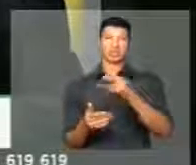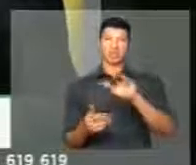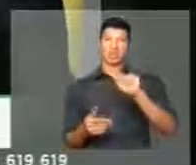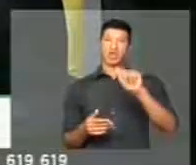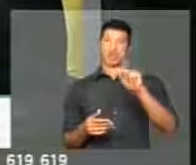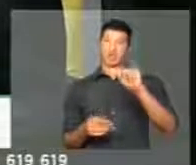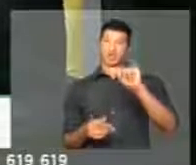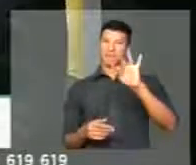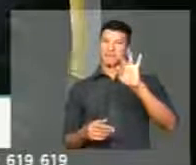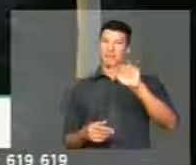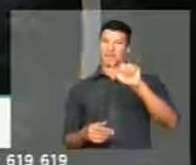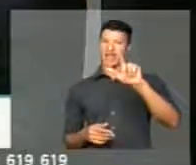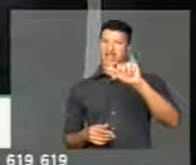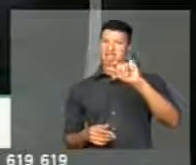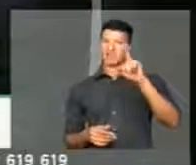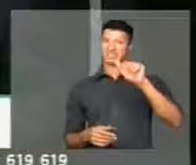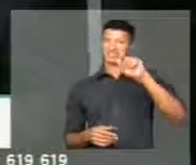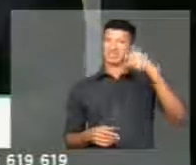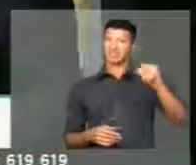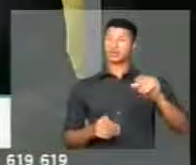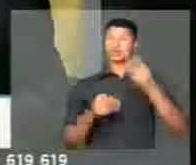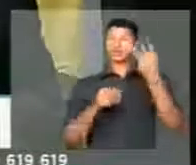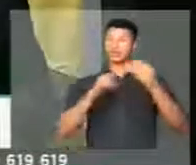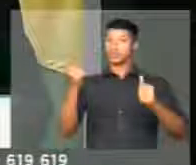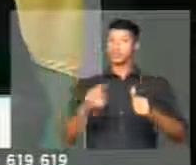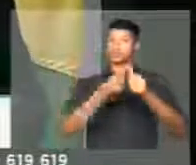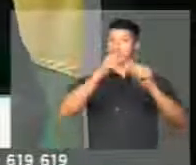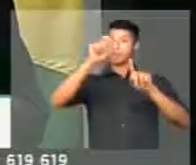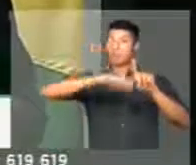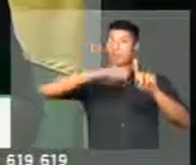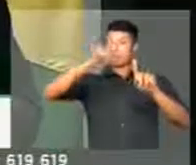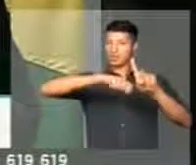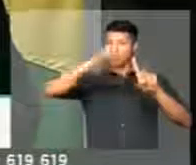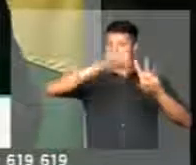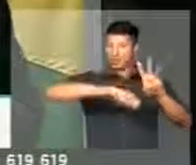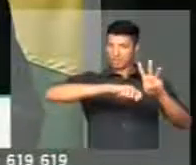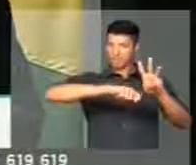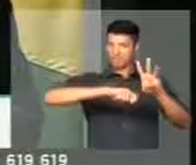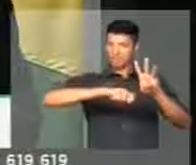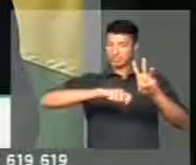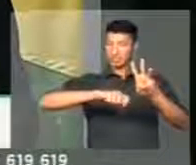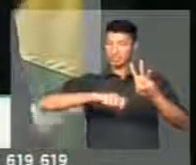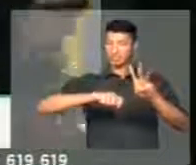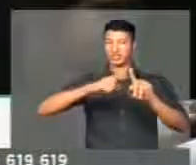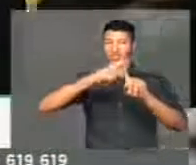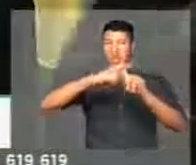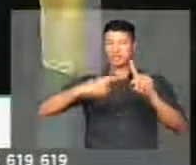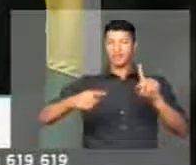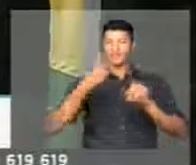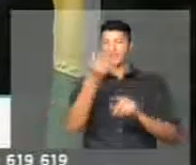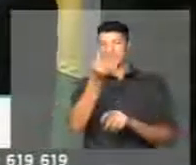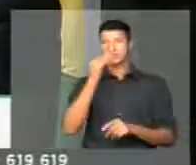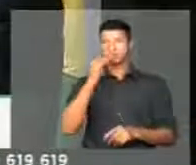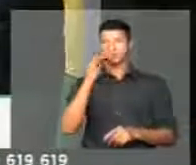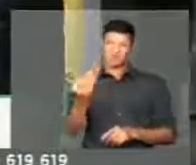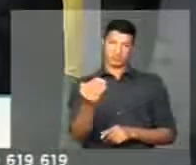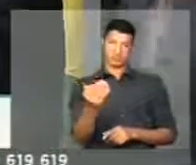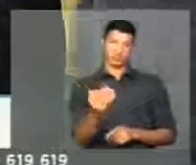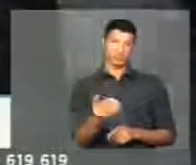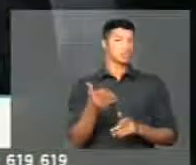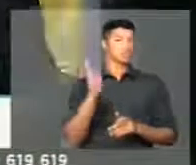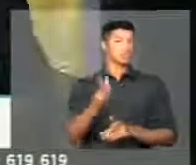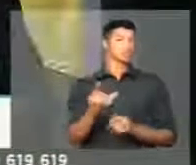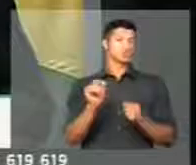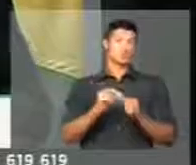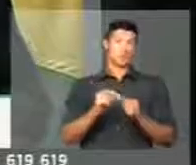do BNDES, nos 3 primeiros meses deste ano, a média é 6 bilhões. Já